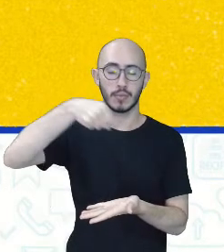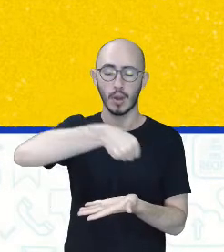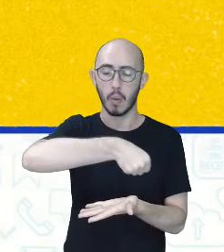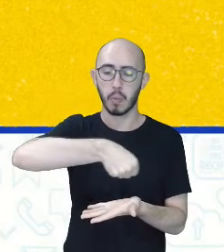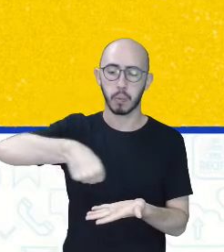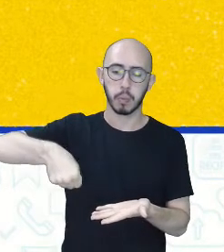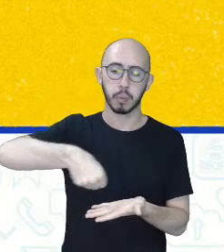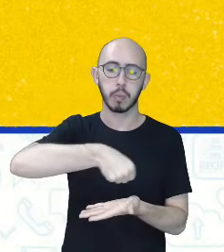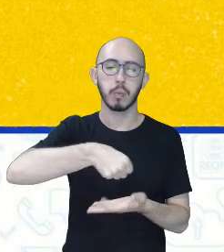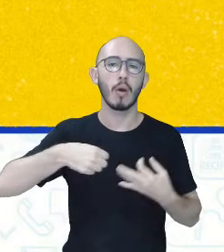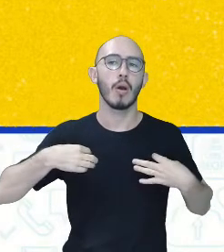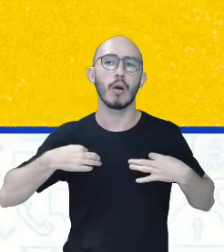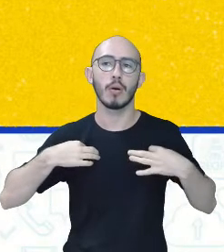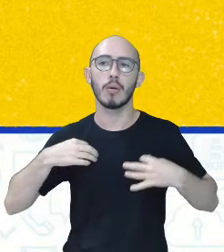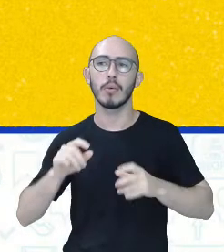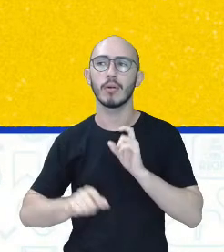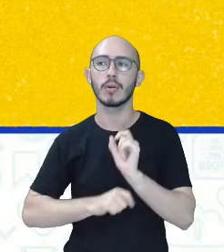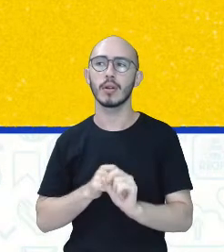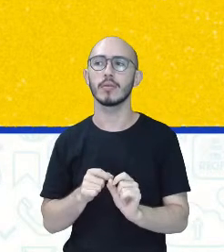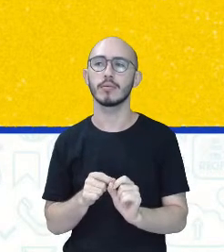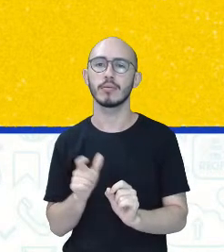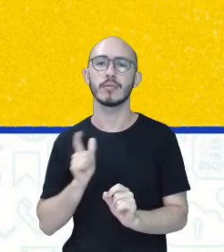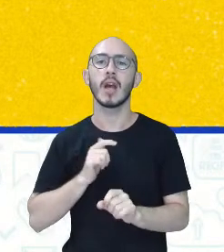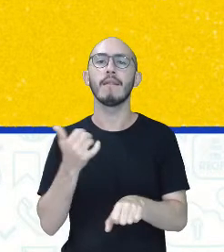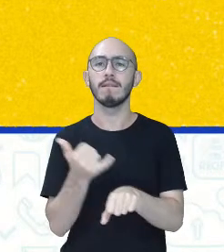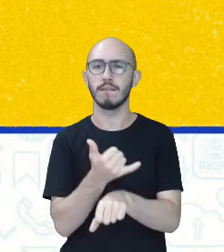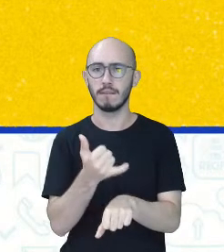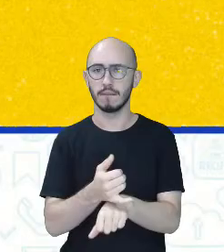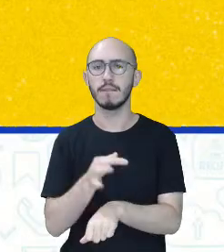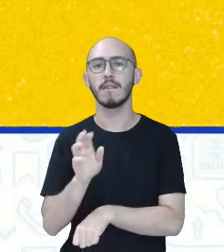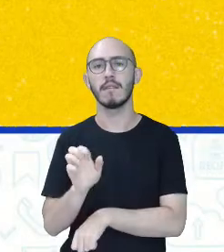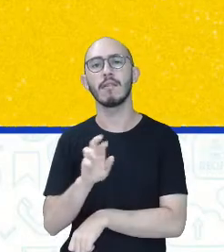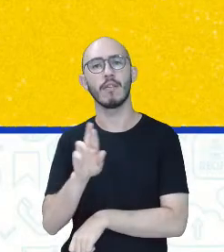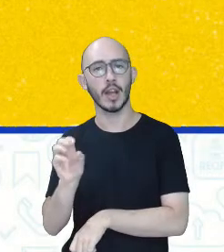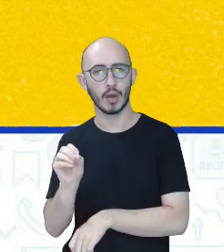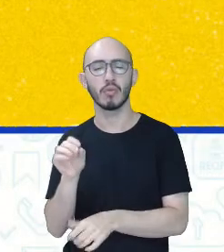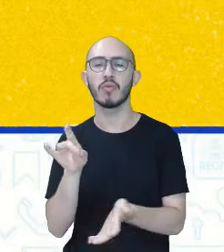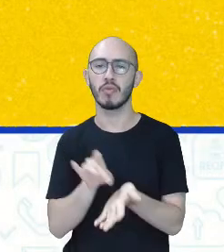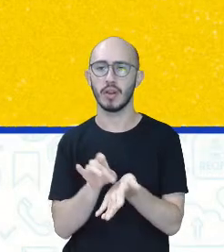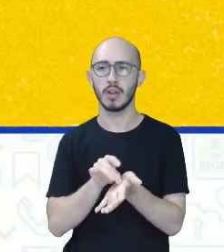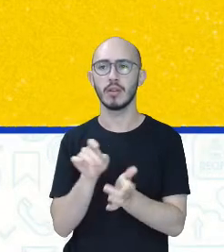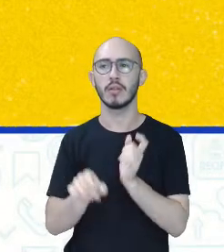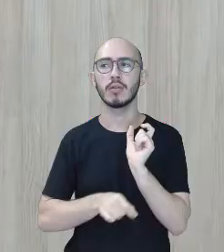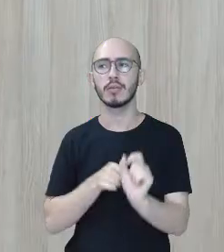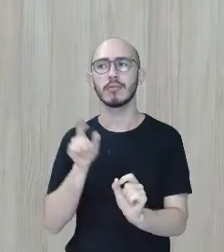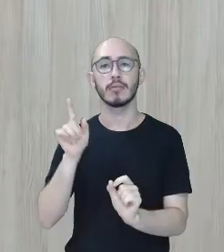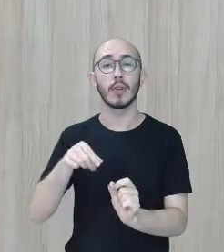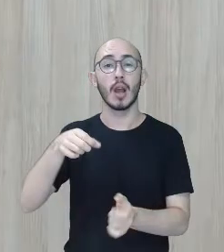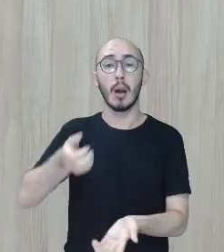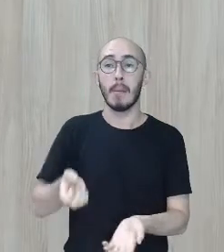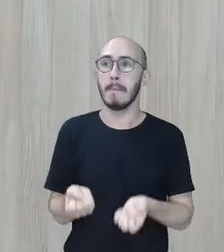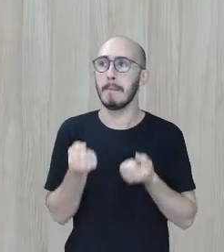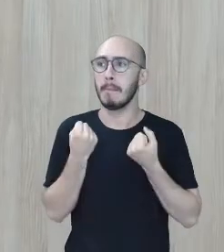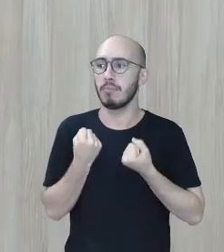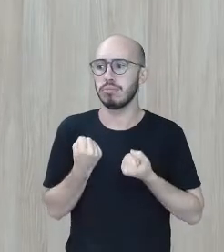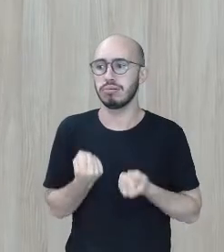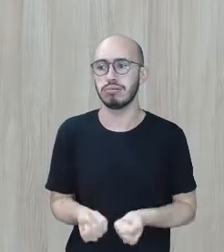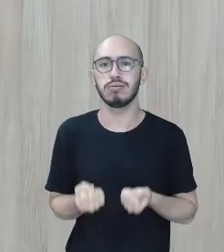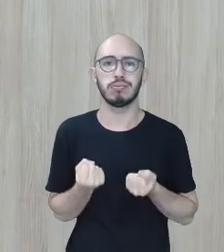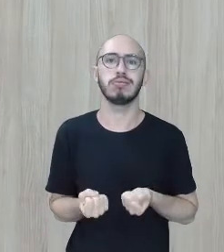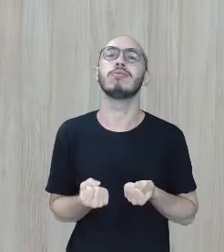passar a roupa. Normalmente, esse ferro ele era de ferro mesmo, e ele era um peso muito grande para quem